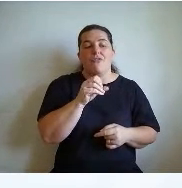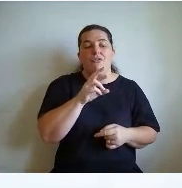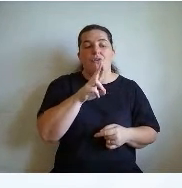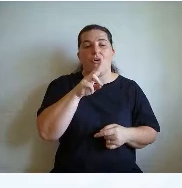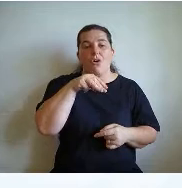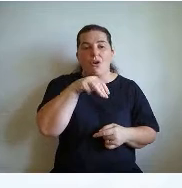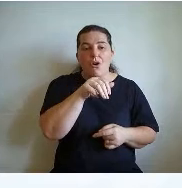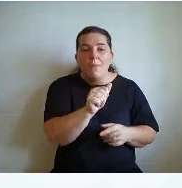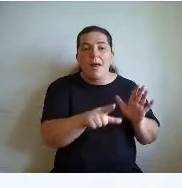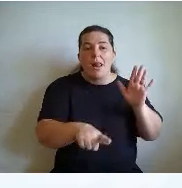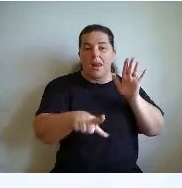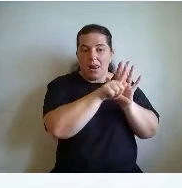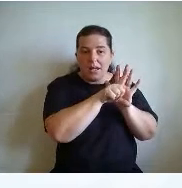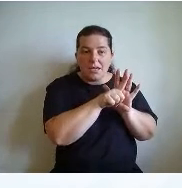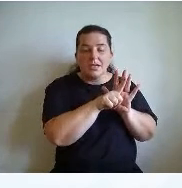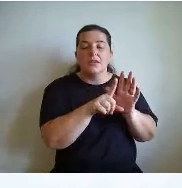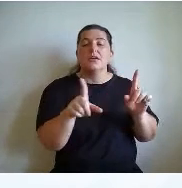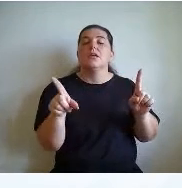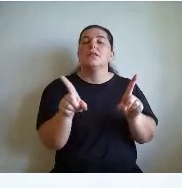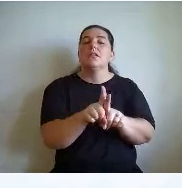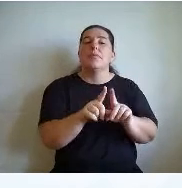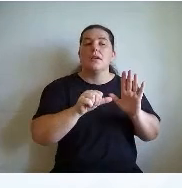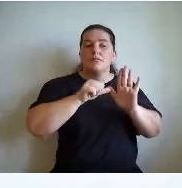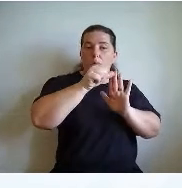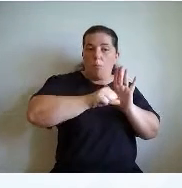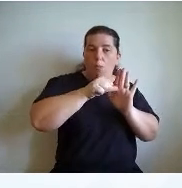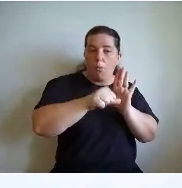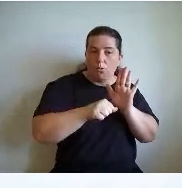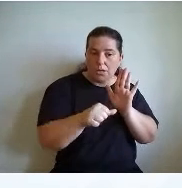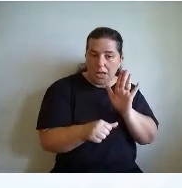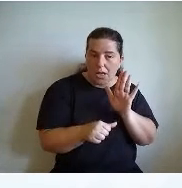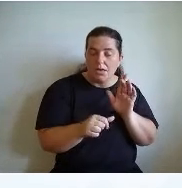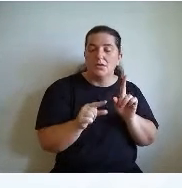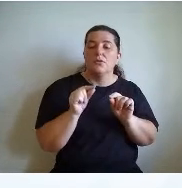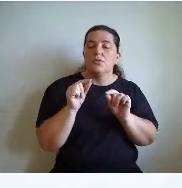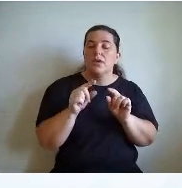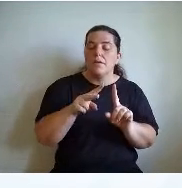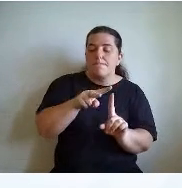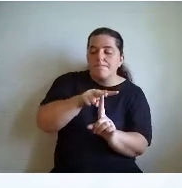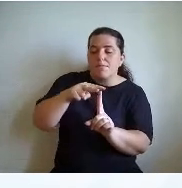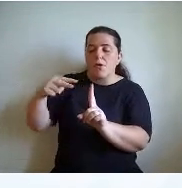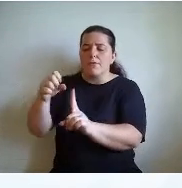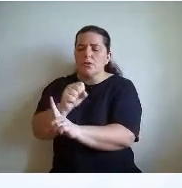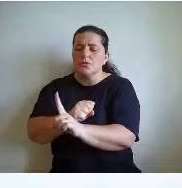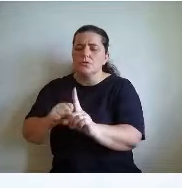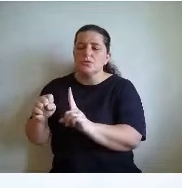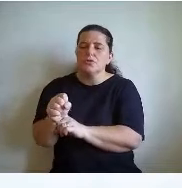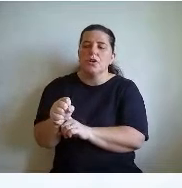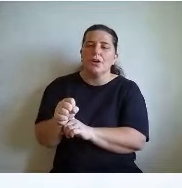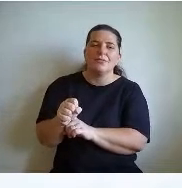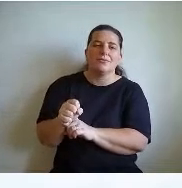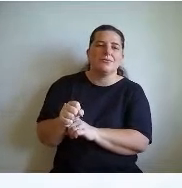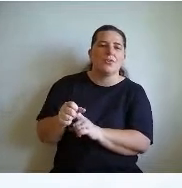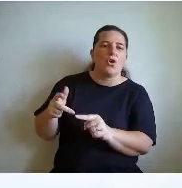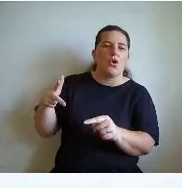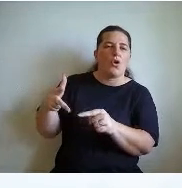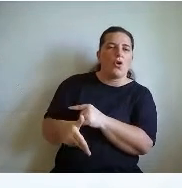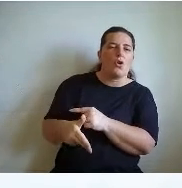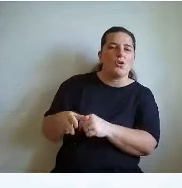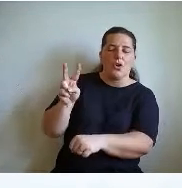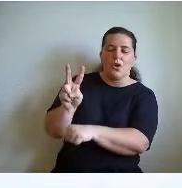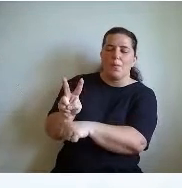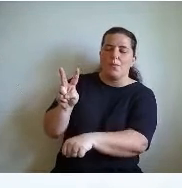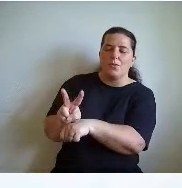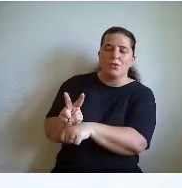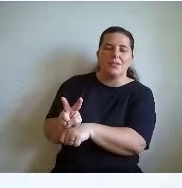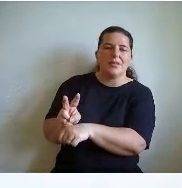que desestruturaram, do ponto de vista social, a proteção dos trabalhadores e das